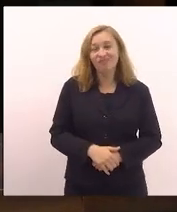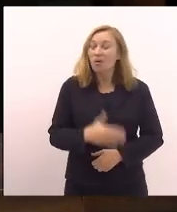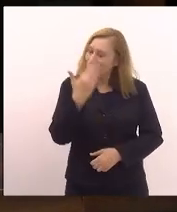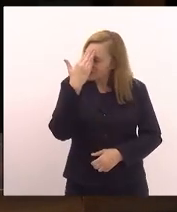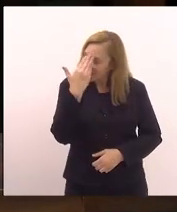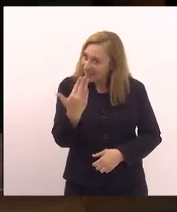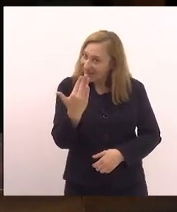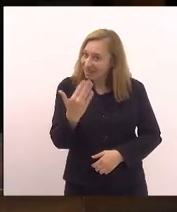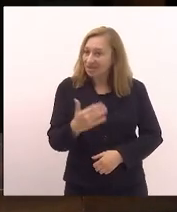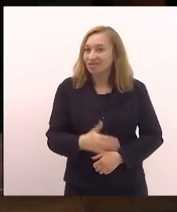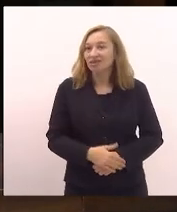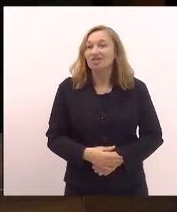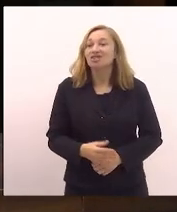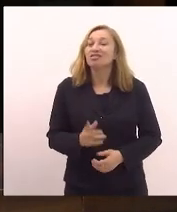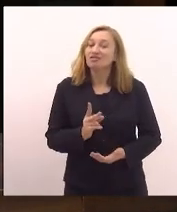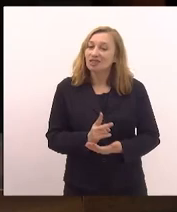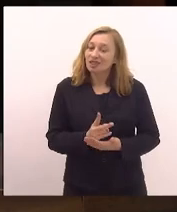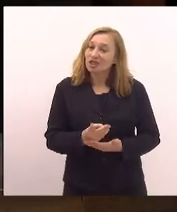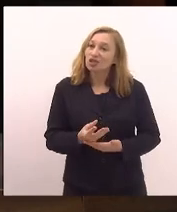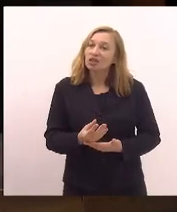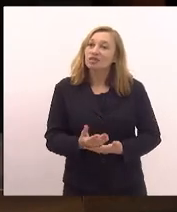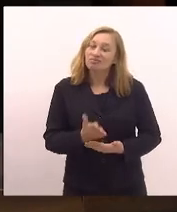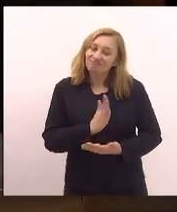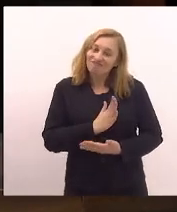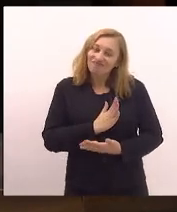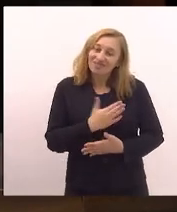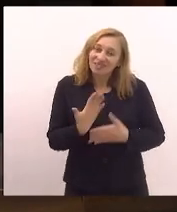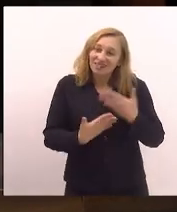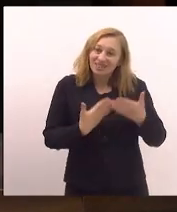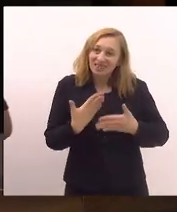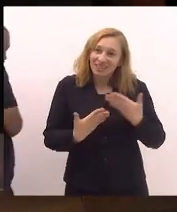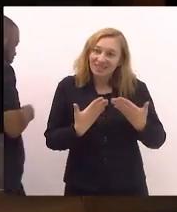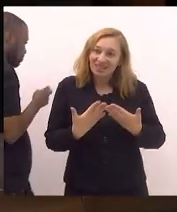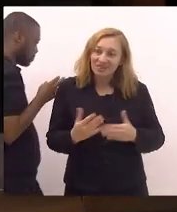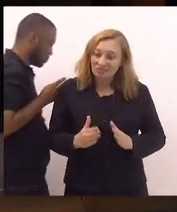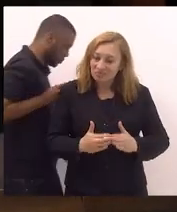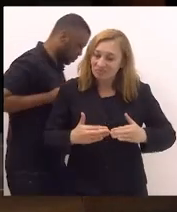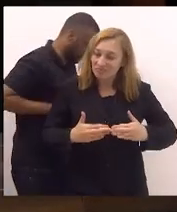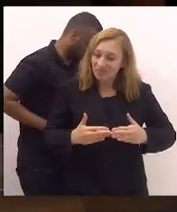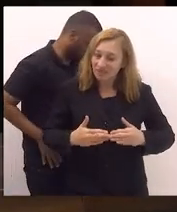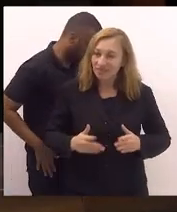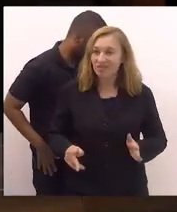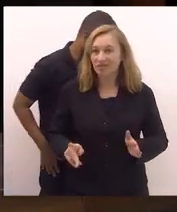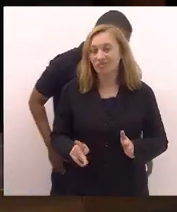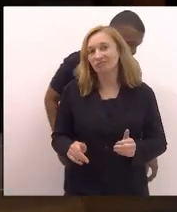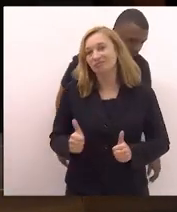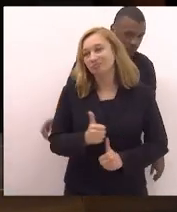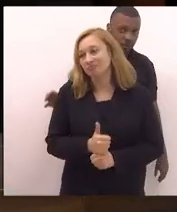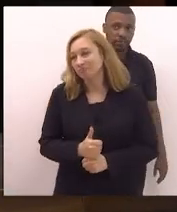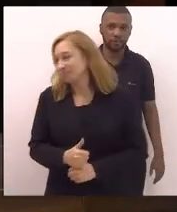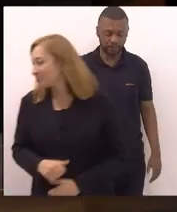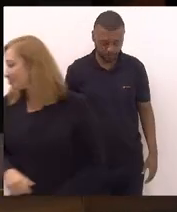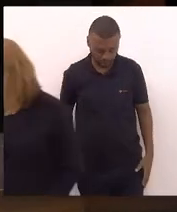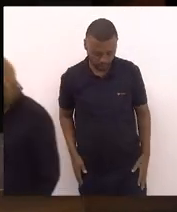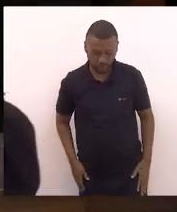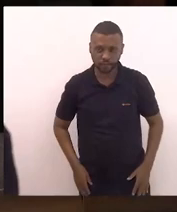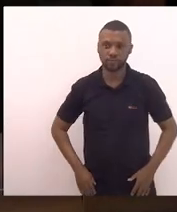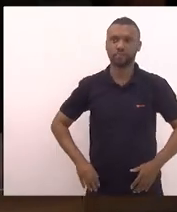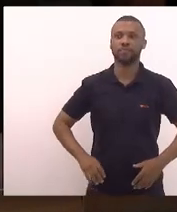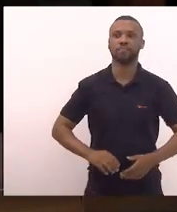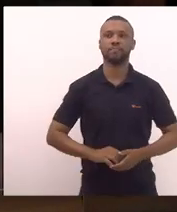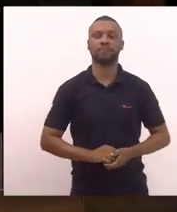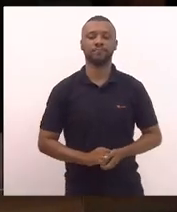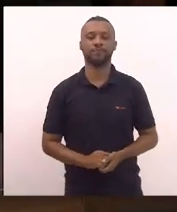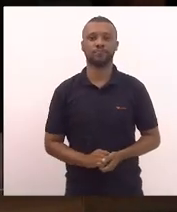Muito obrigada, mesmo do fundo do meu coração, por me permitirem participar desse momento, que não é só